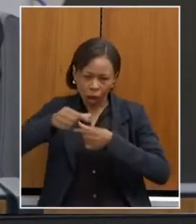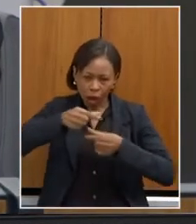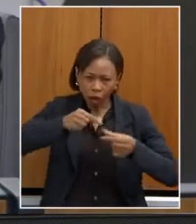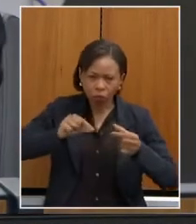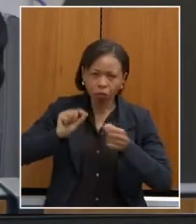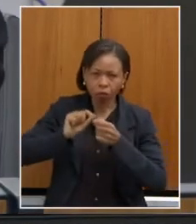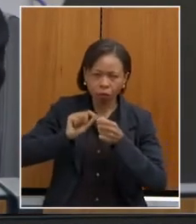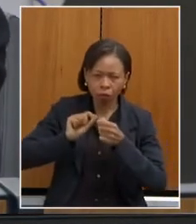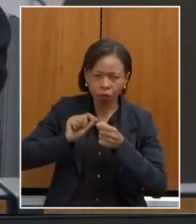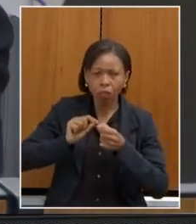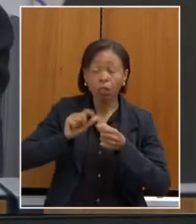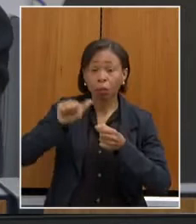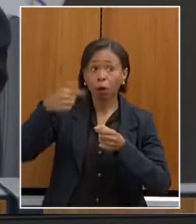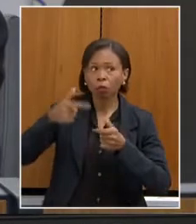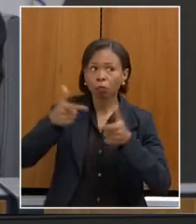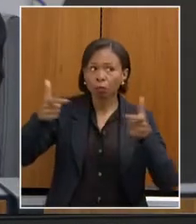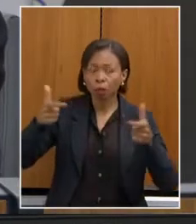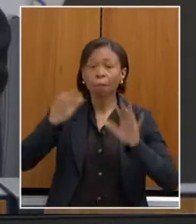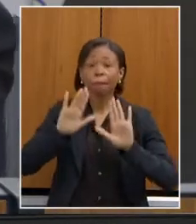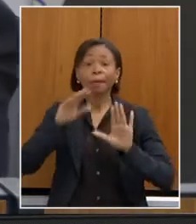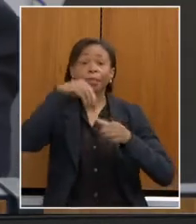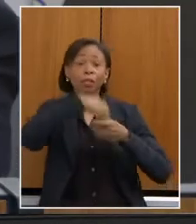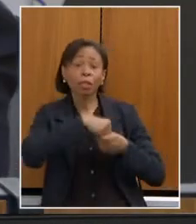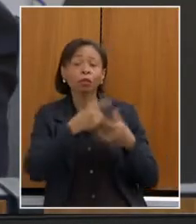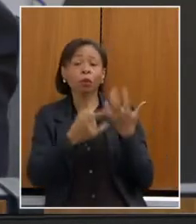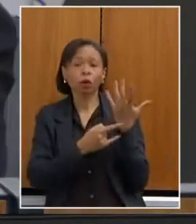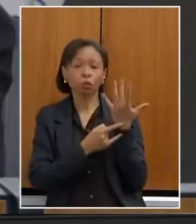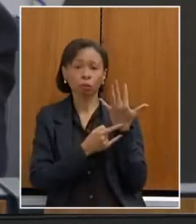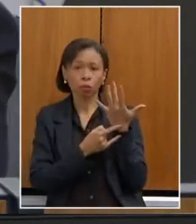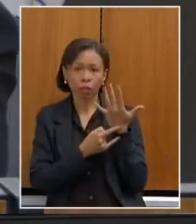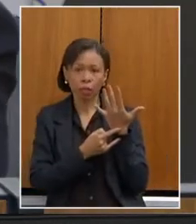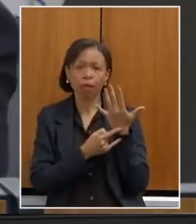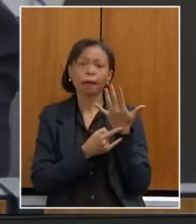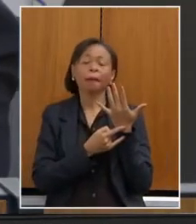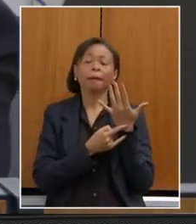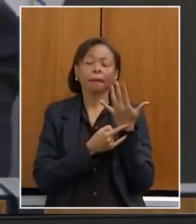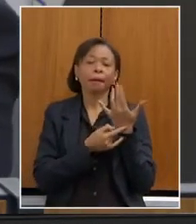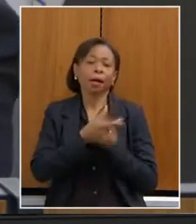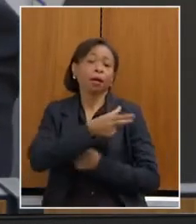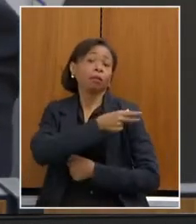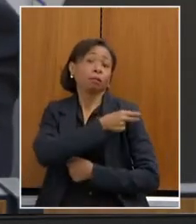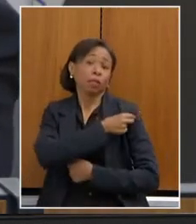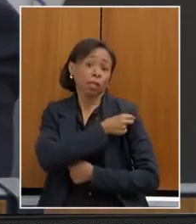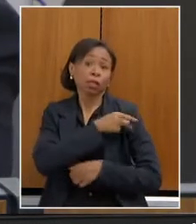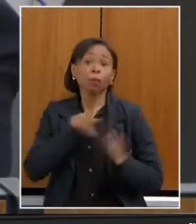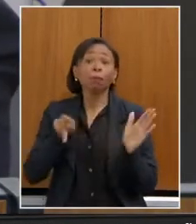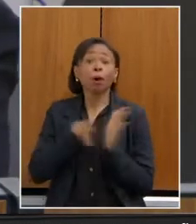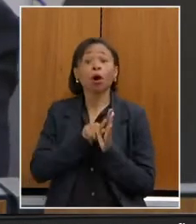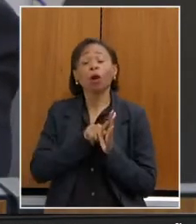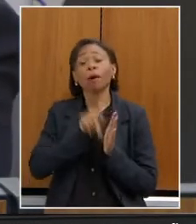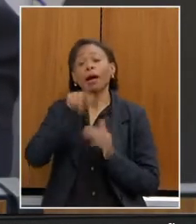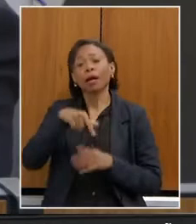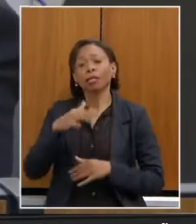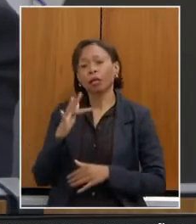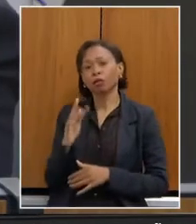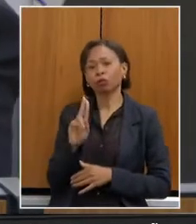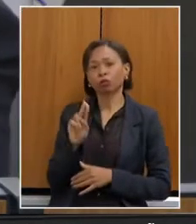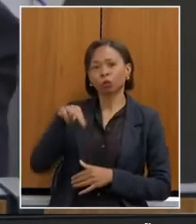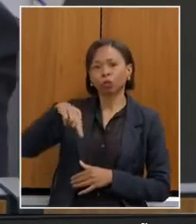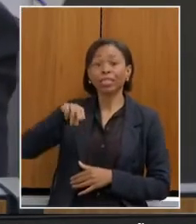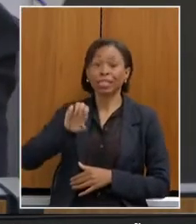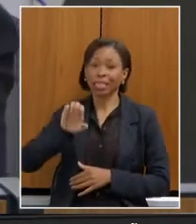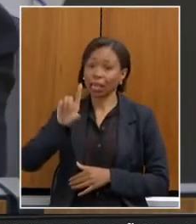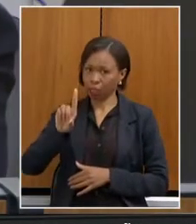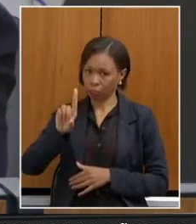Mas, dentro do estudo da UFMG, a parte de produção da vacina daquele estudo é da FUNED. Então, a FUNED que produzirá a